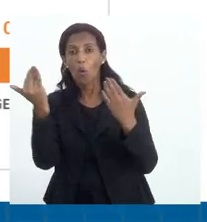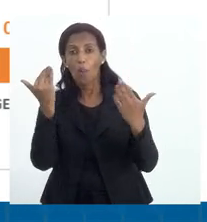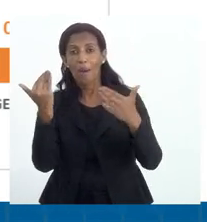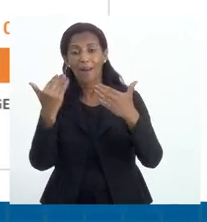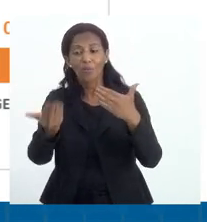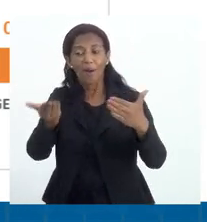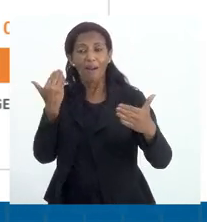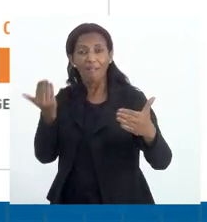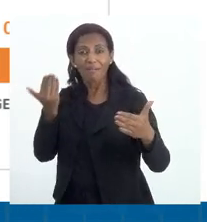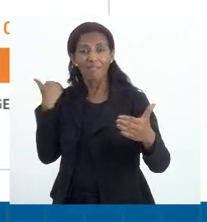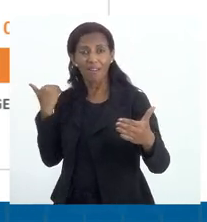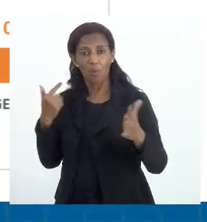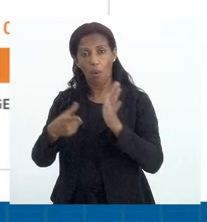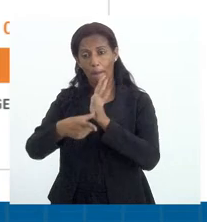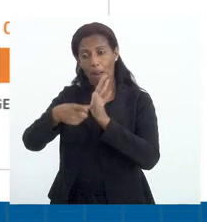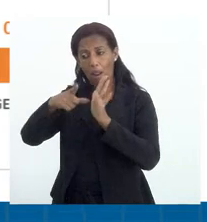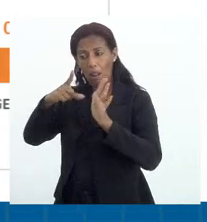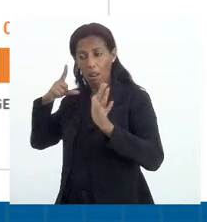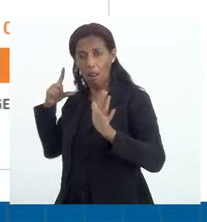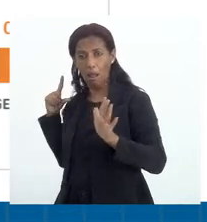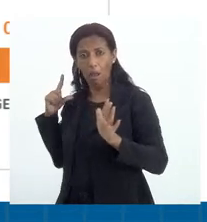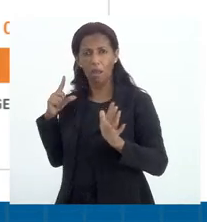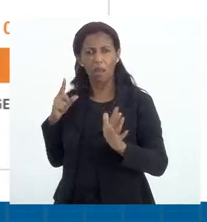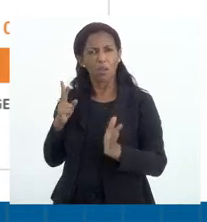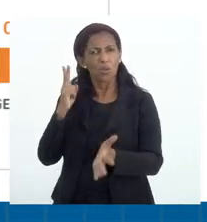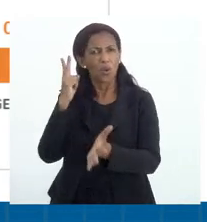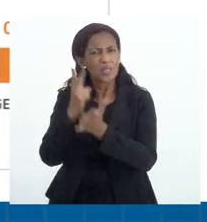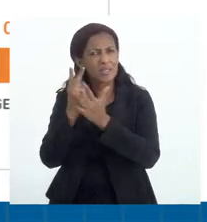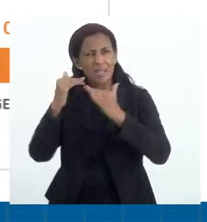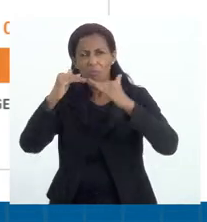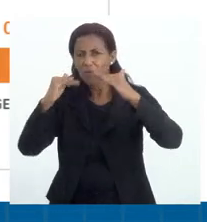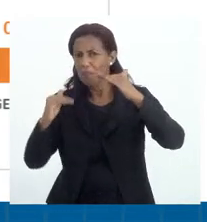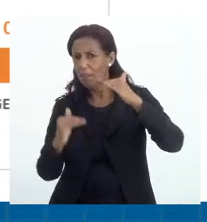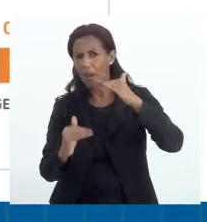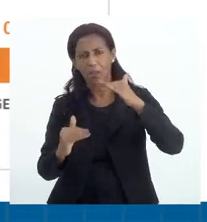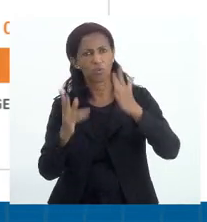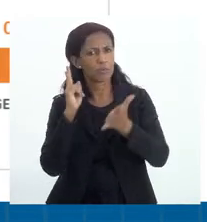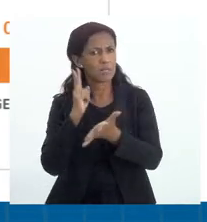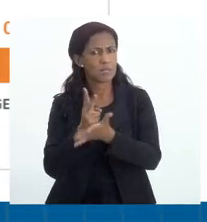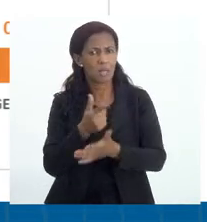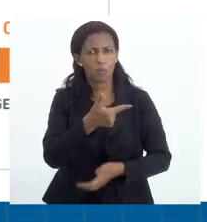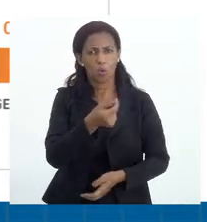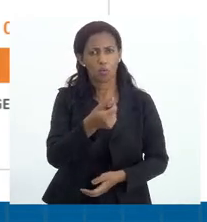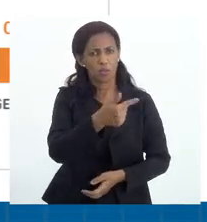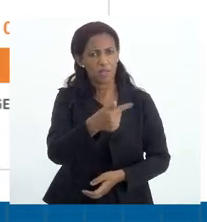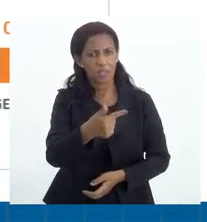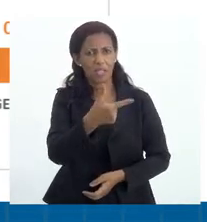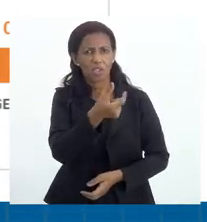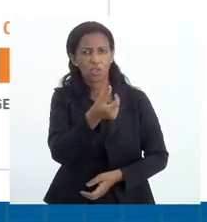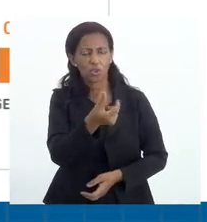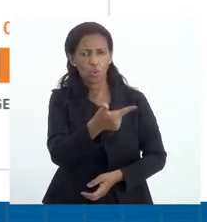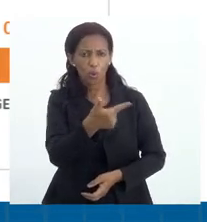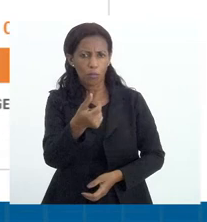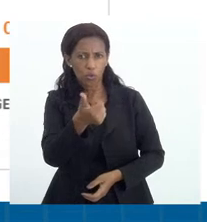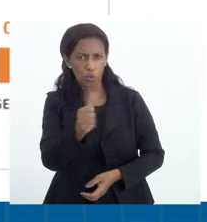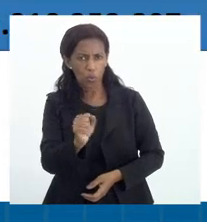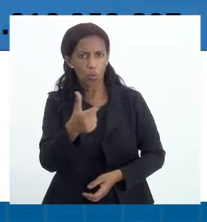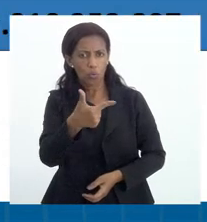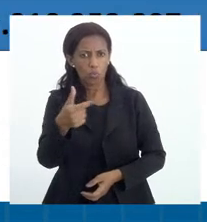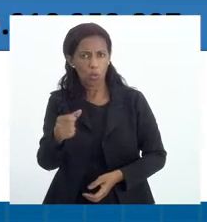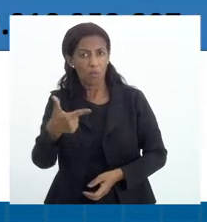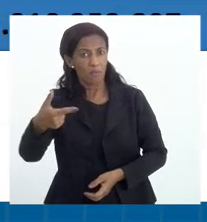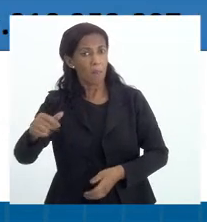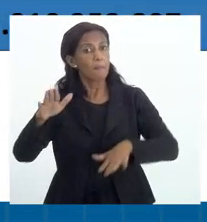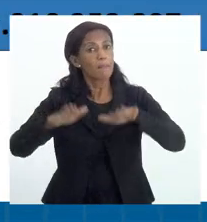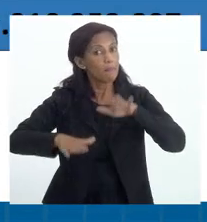anos anteriores, nós também sempre tivemos abaixo, historicamente, 17, 18, 19 e 20. Mesmo assim,